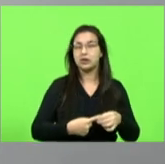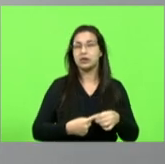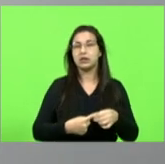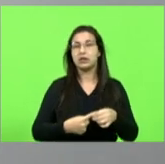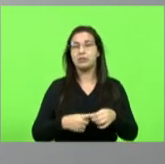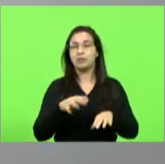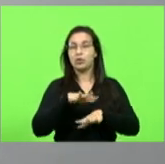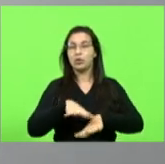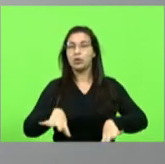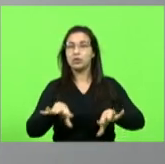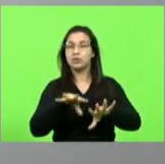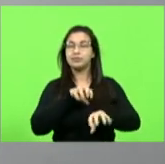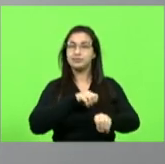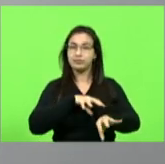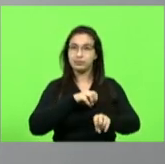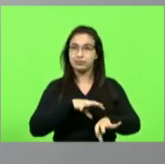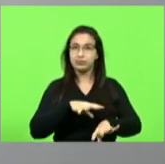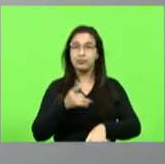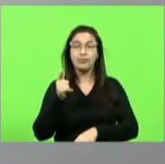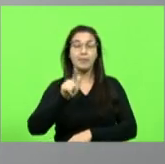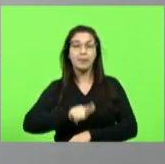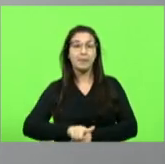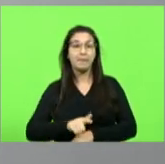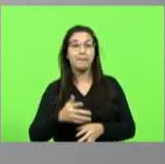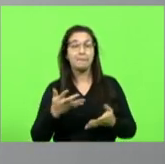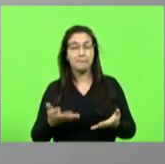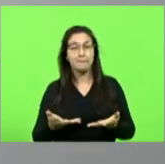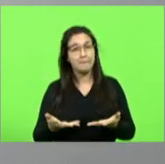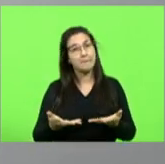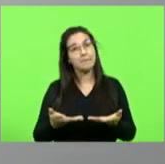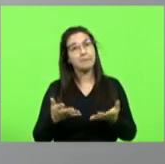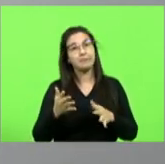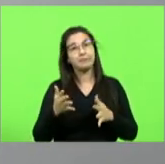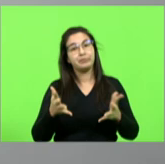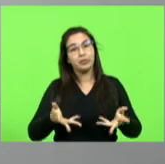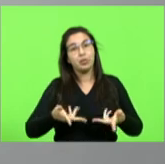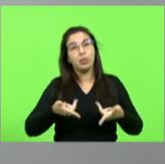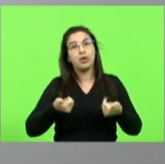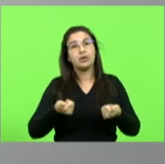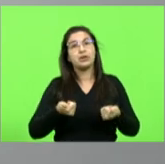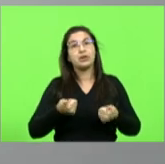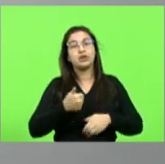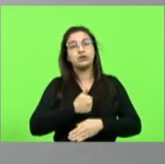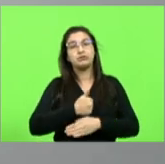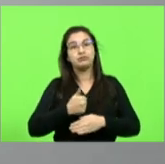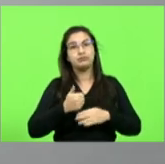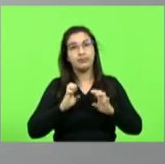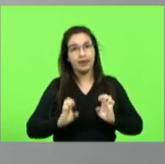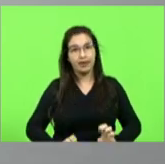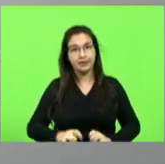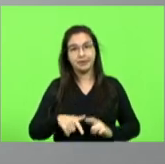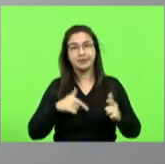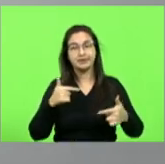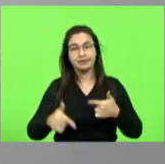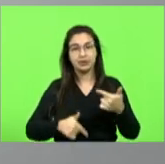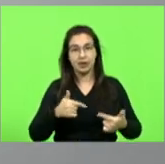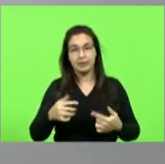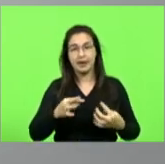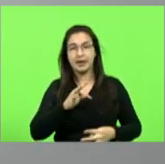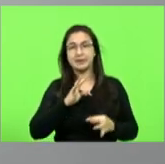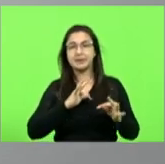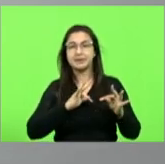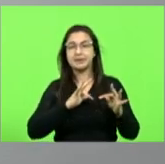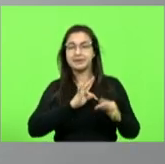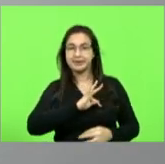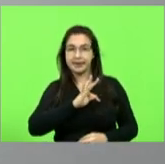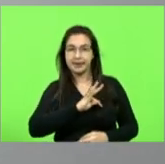educação, também para resguardar, né, a qualidade técnica e ética do nosso trabalho. Sobre o diálogo